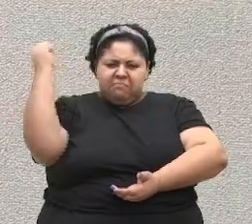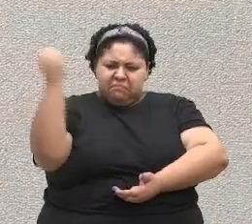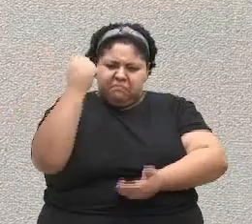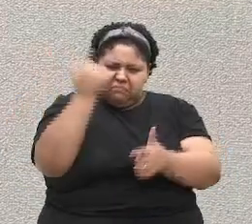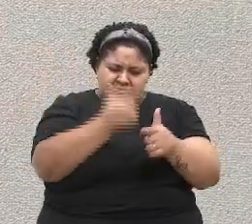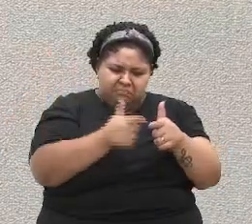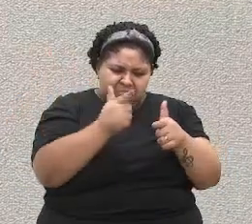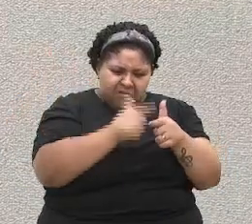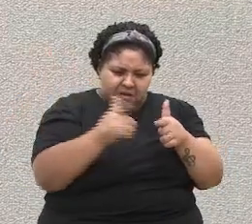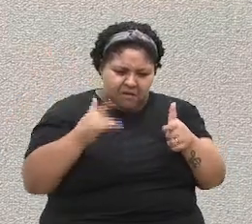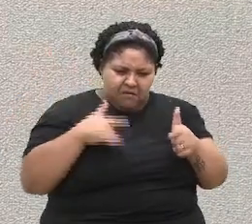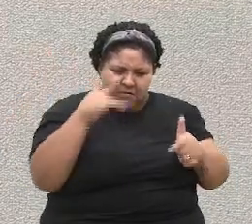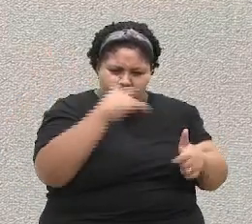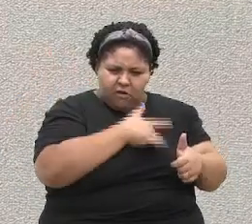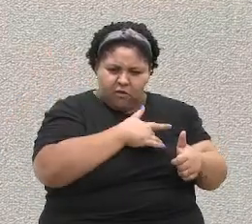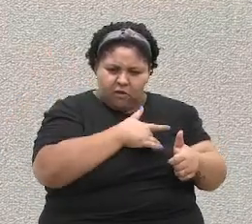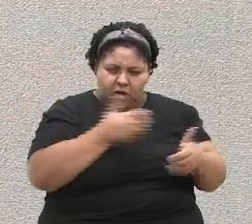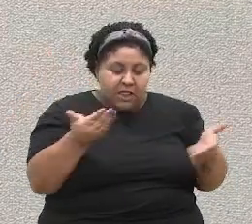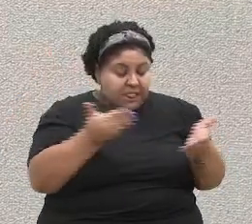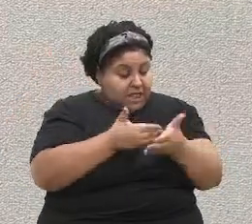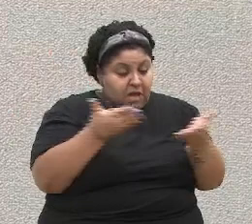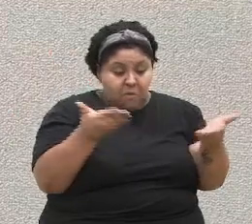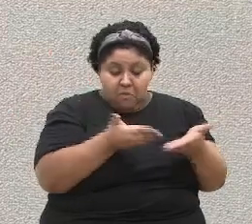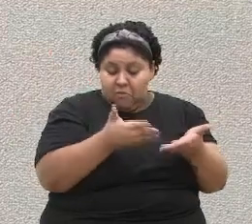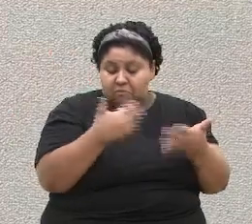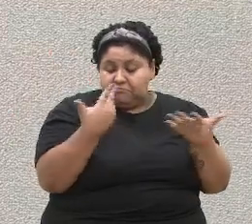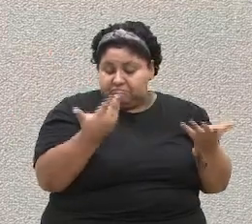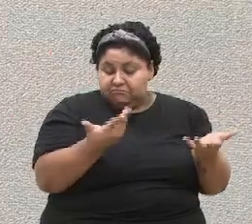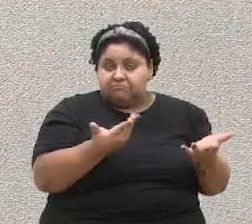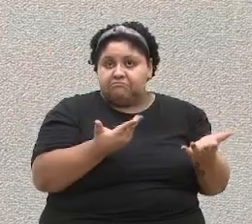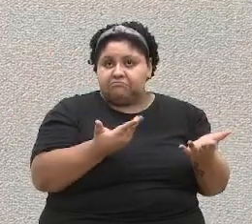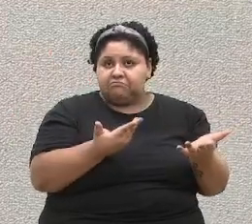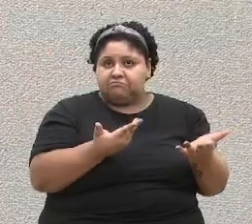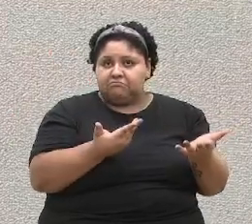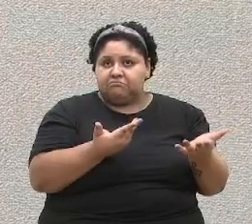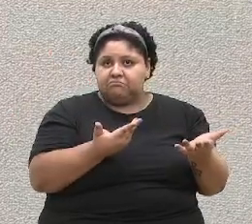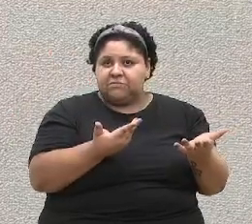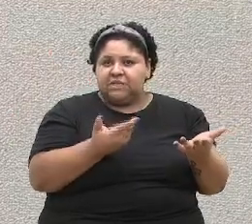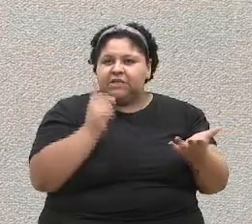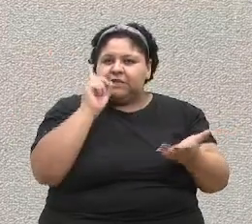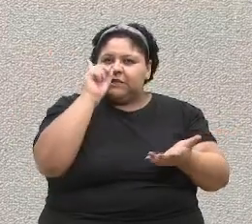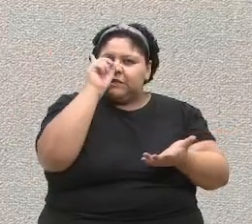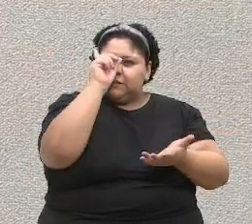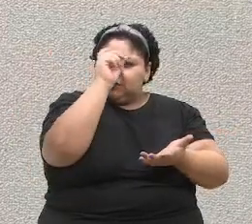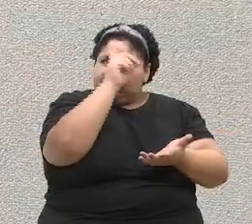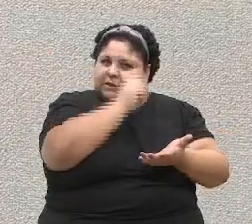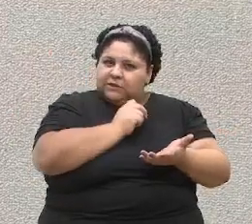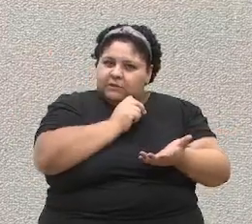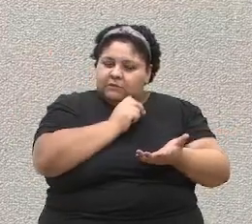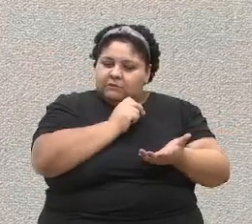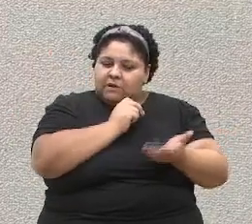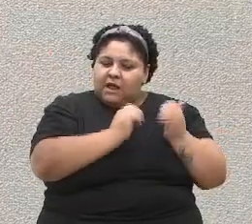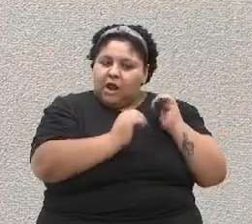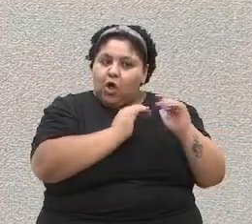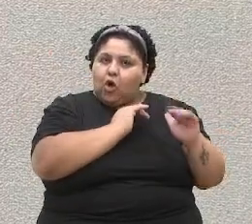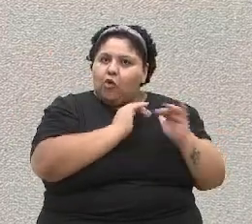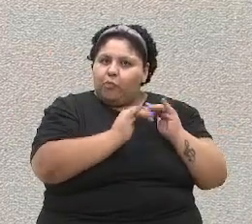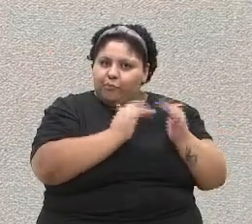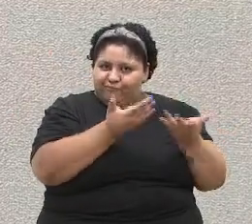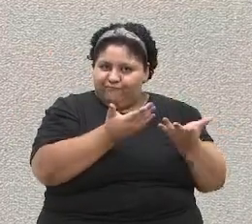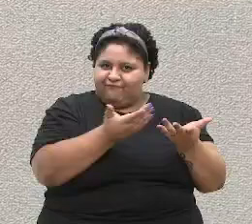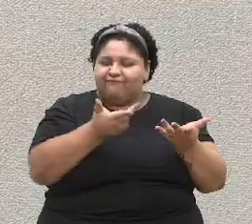de saúde que até hoje ainda lhe dificulta a locomoção.